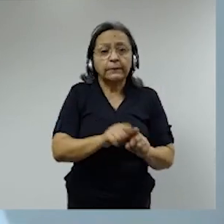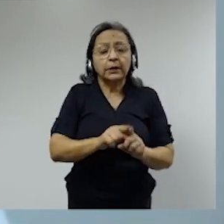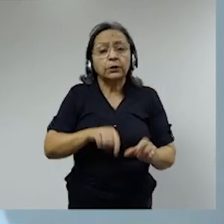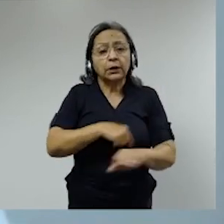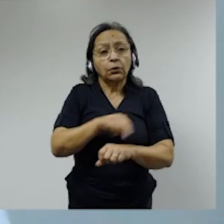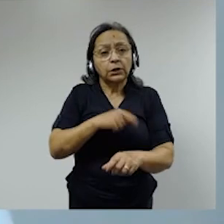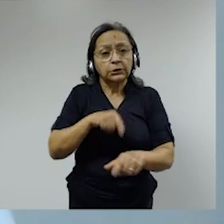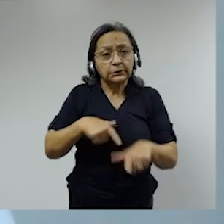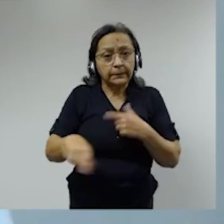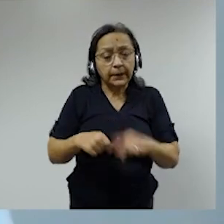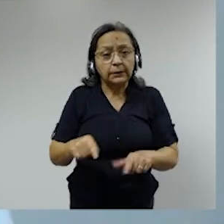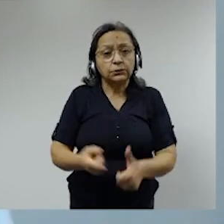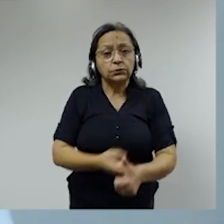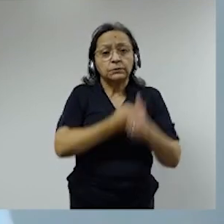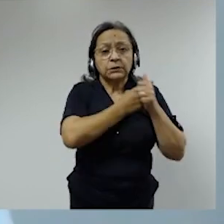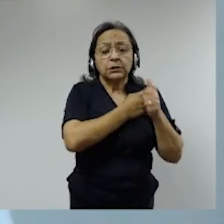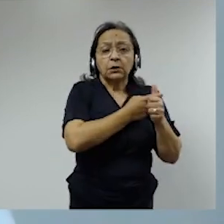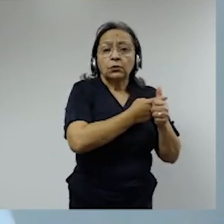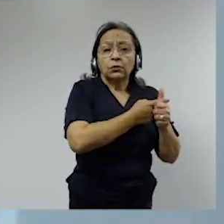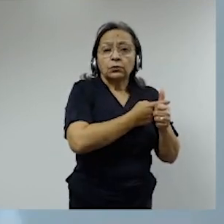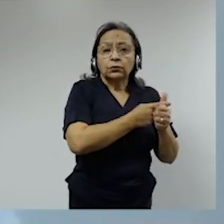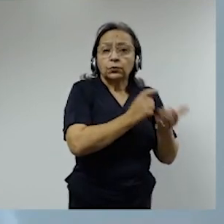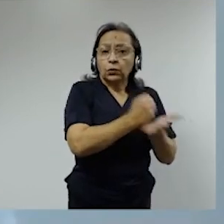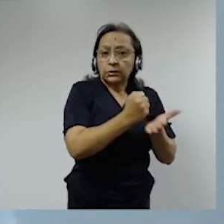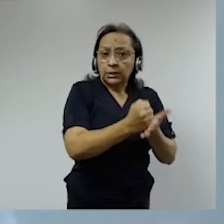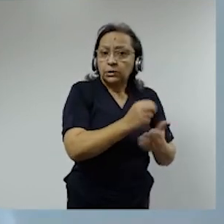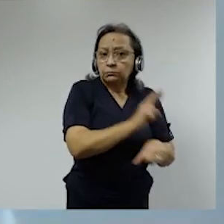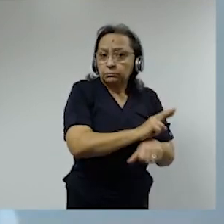suspensão temporária do contrato,